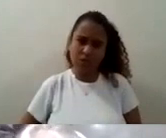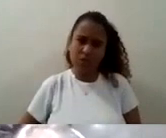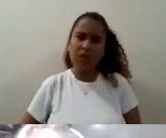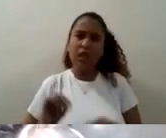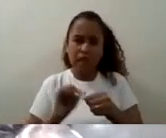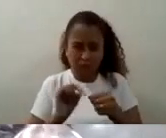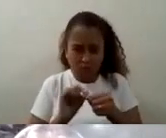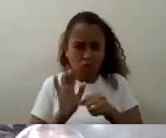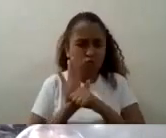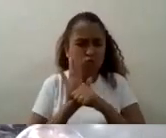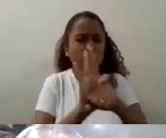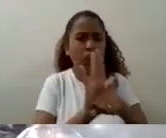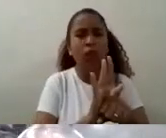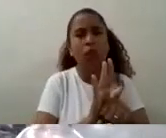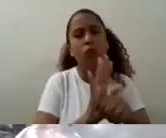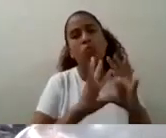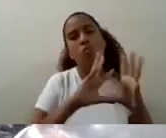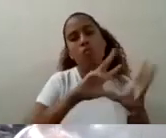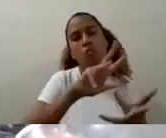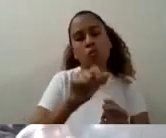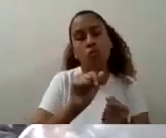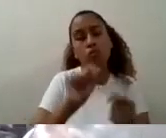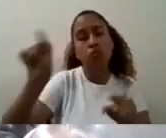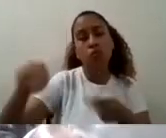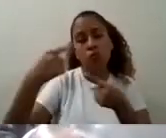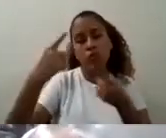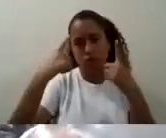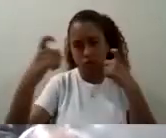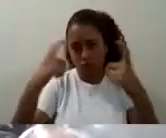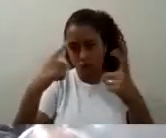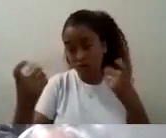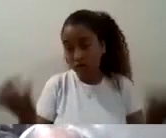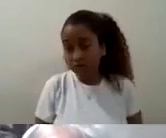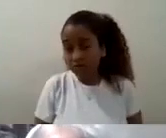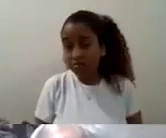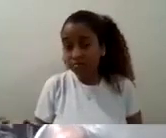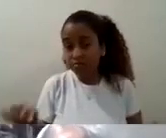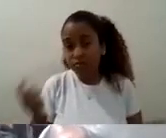diferença no mundo contra a violência? Pode seguir, Flávio.